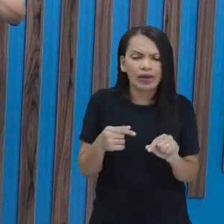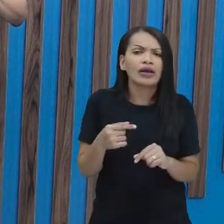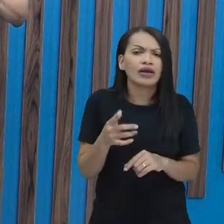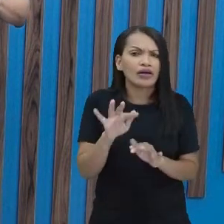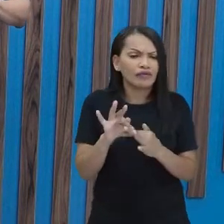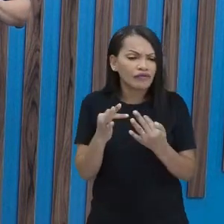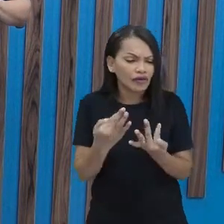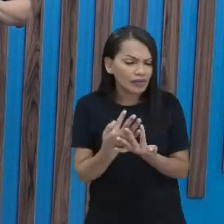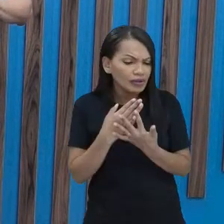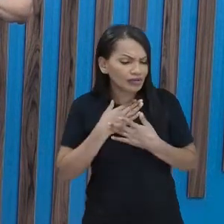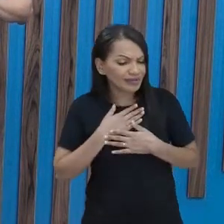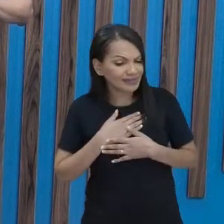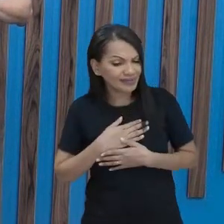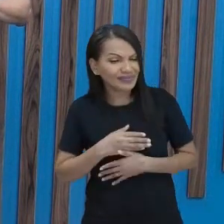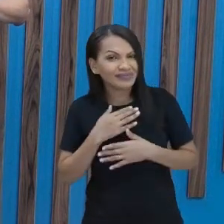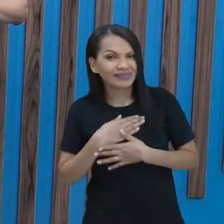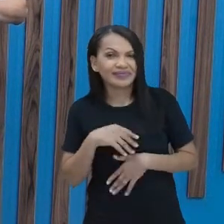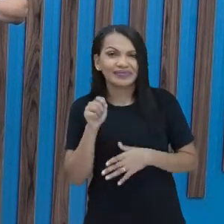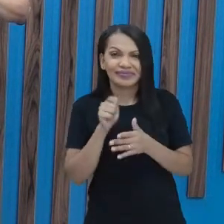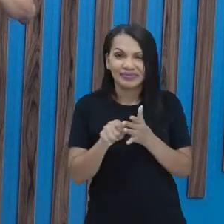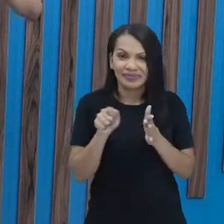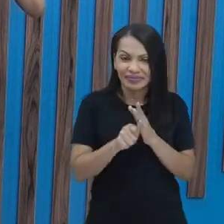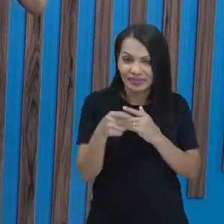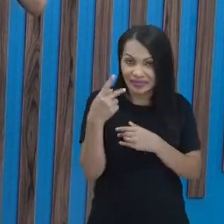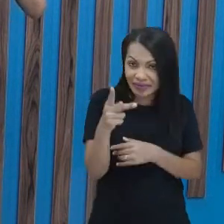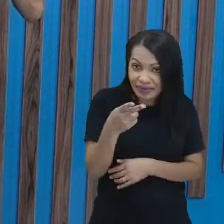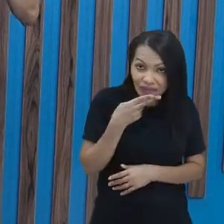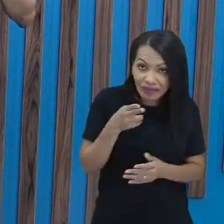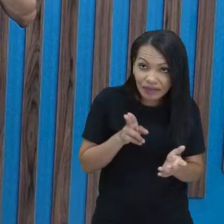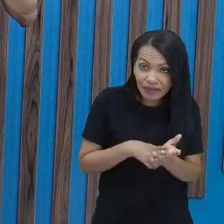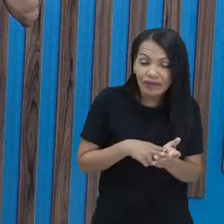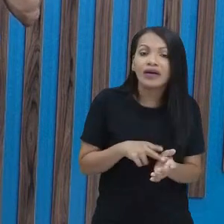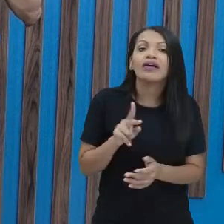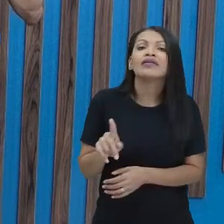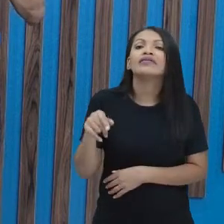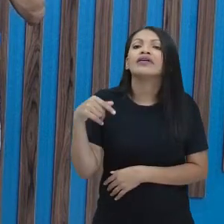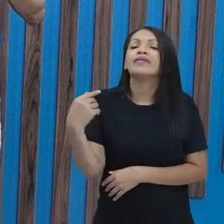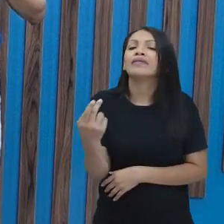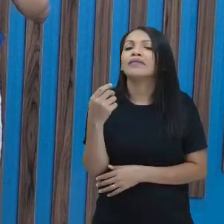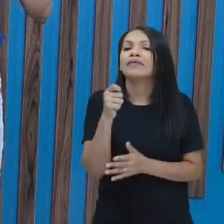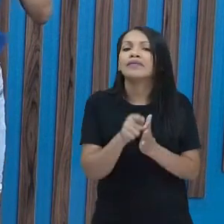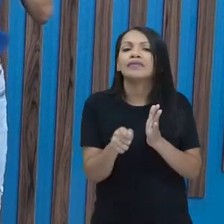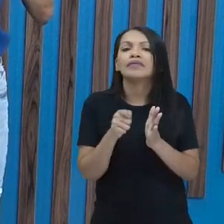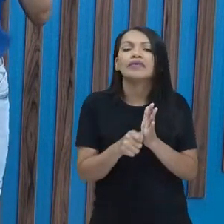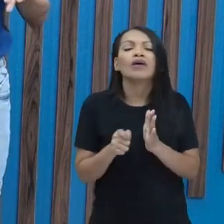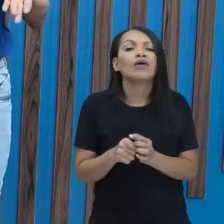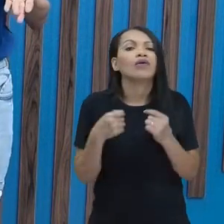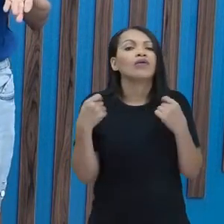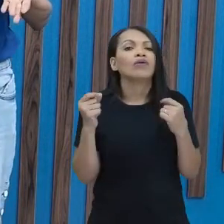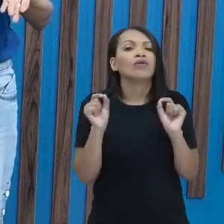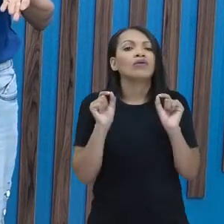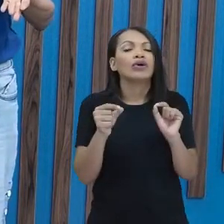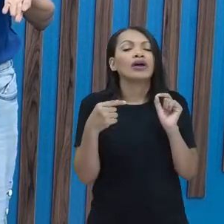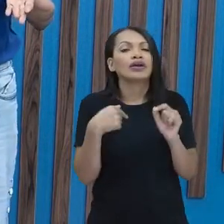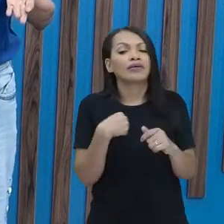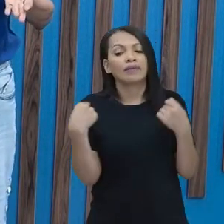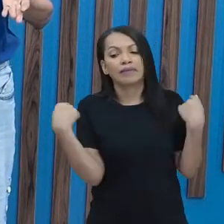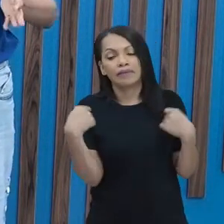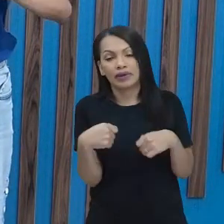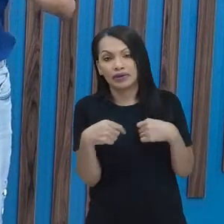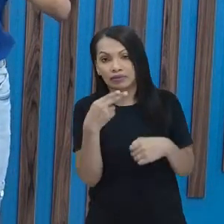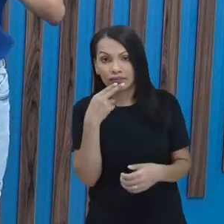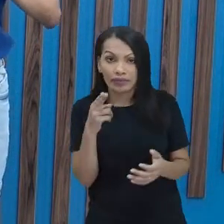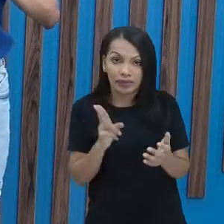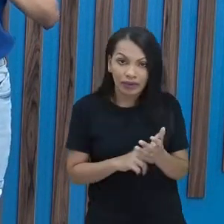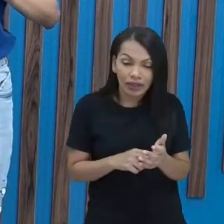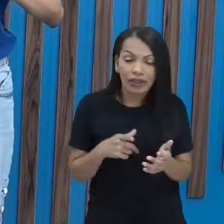e escreve aí a sua cartinha. Depois, para escrever uma carta, o que é que eu preciso para escrever uma carta?